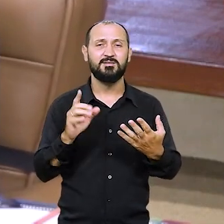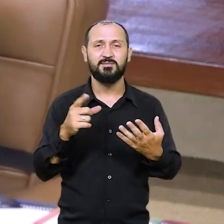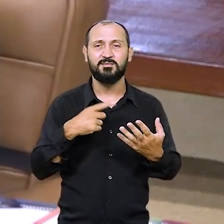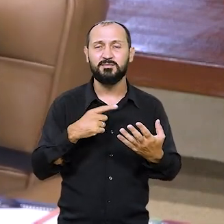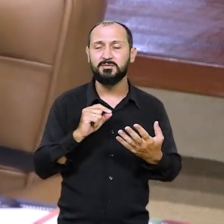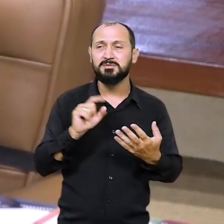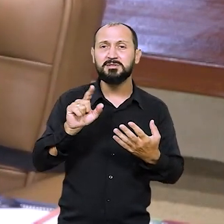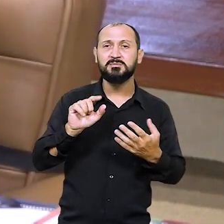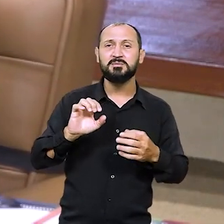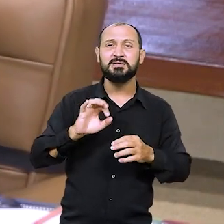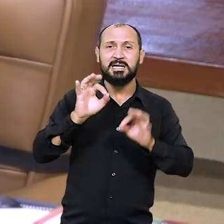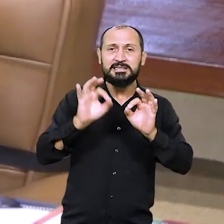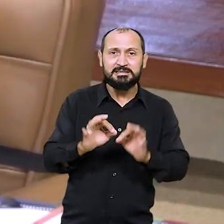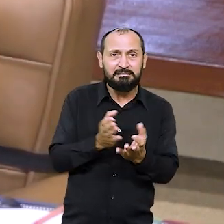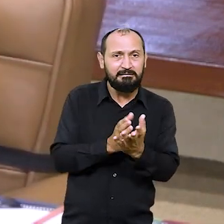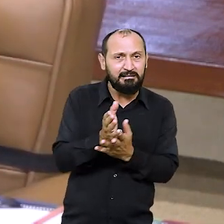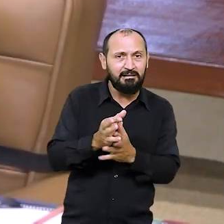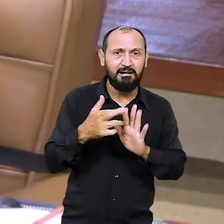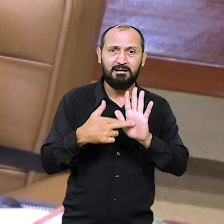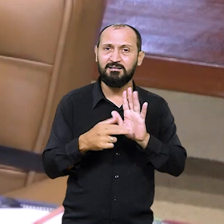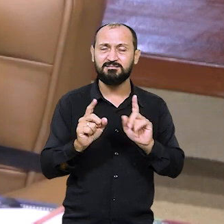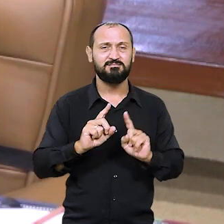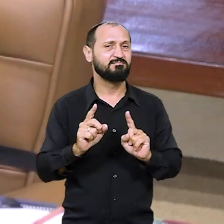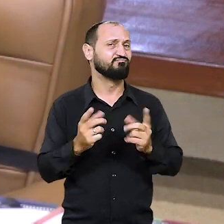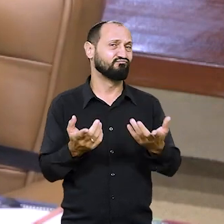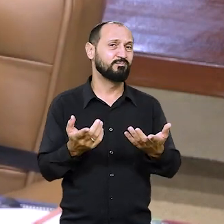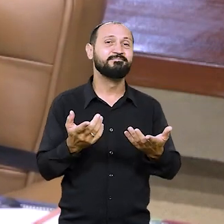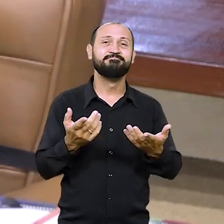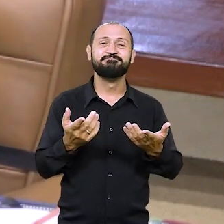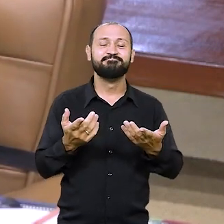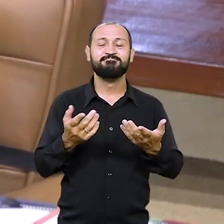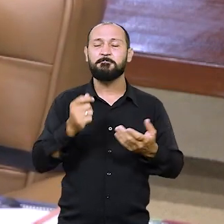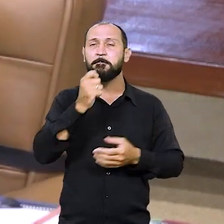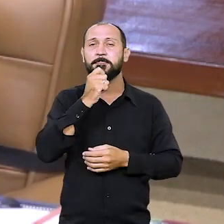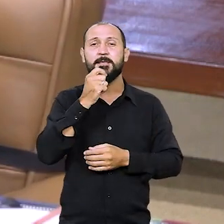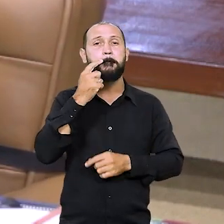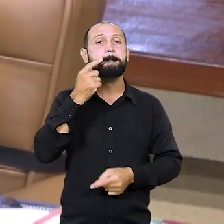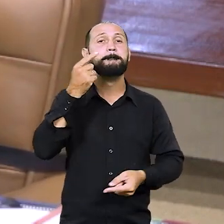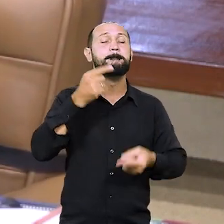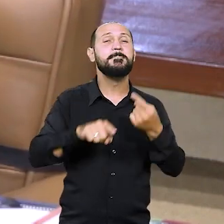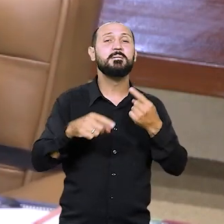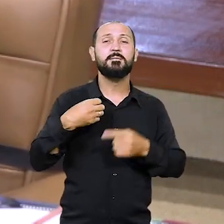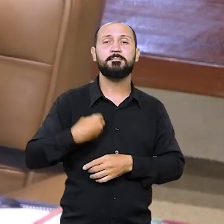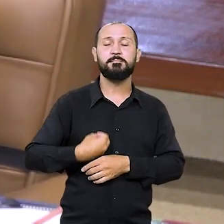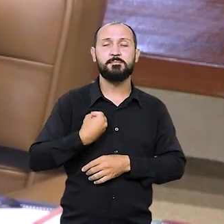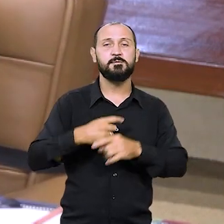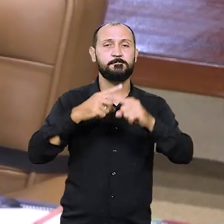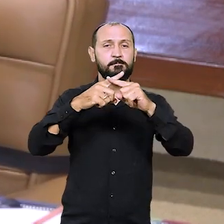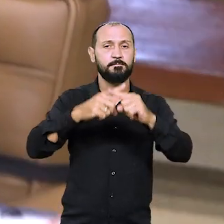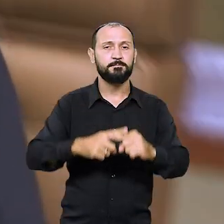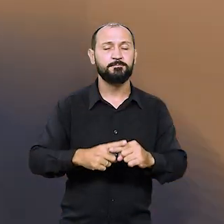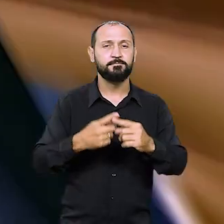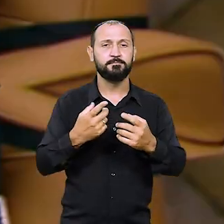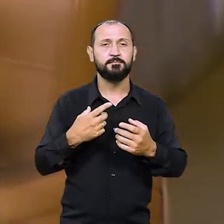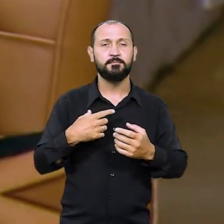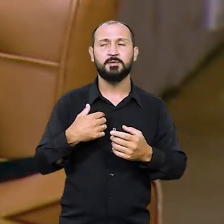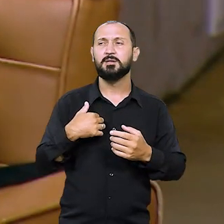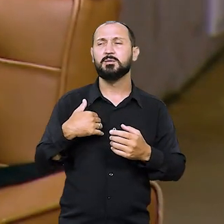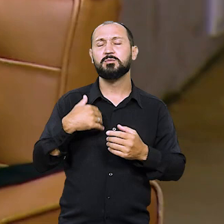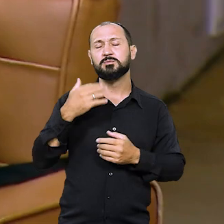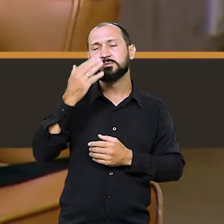a sua inidoneidade já declarada. E ainda a proibição de participar de concurso.